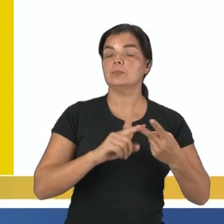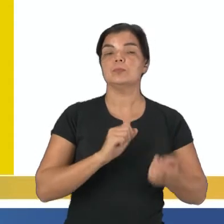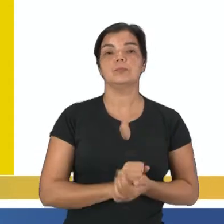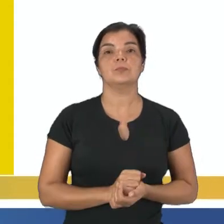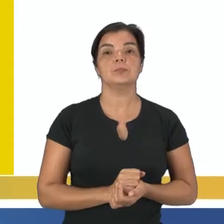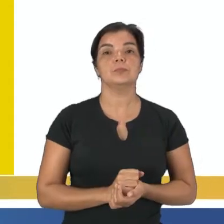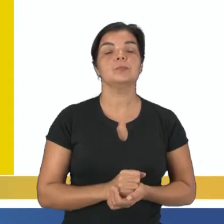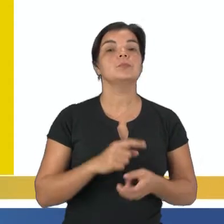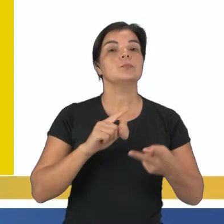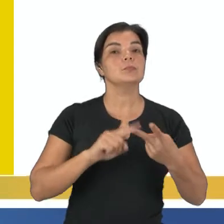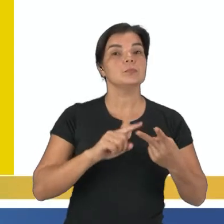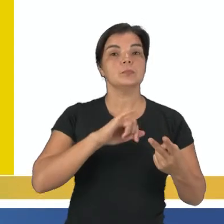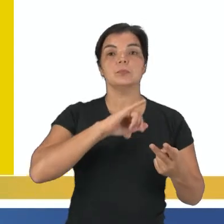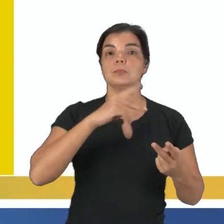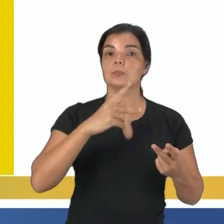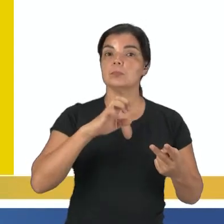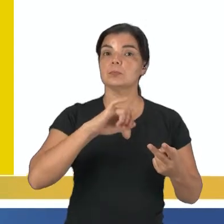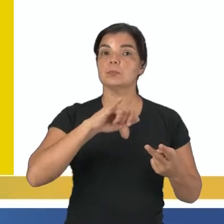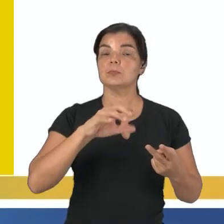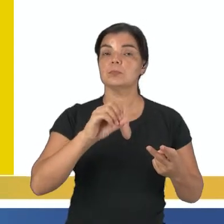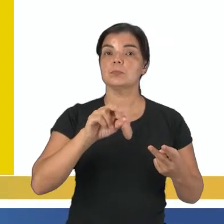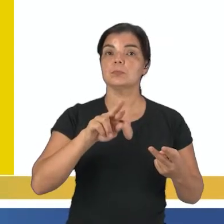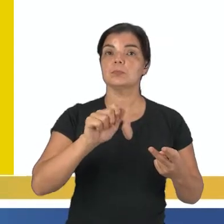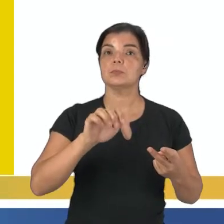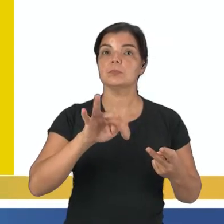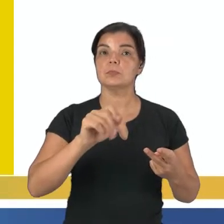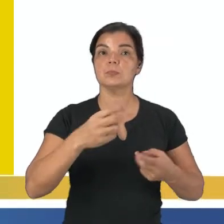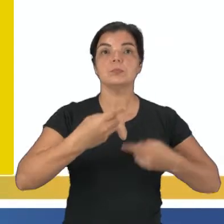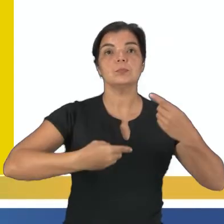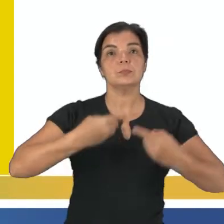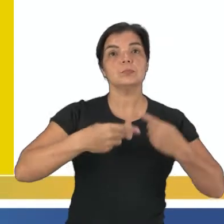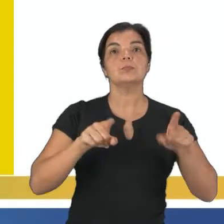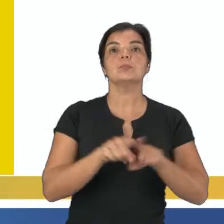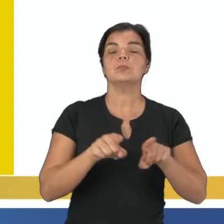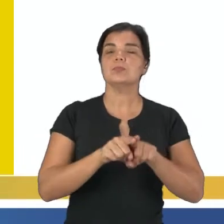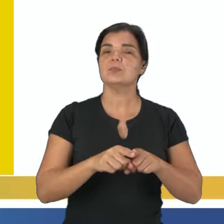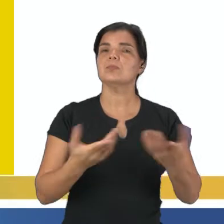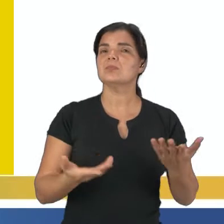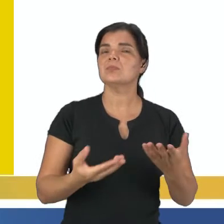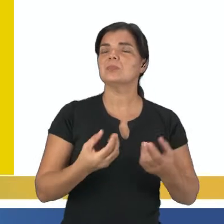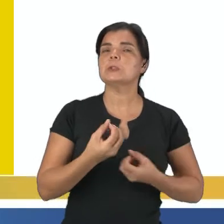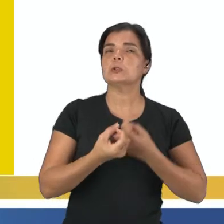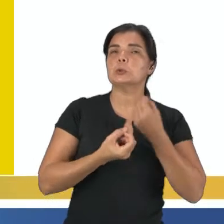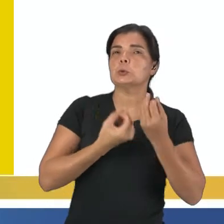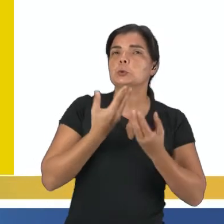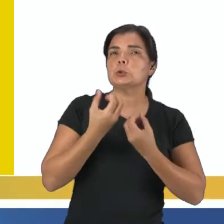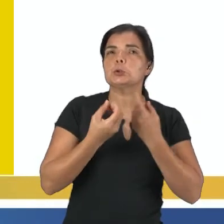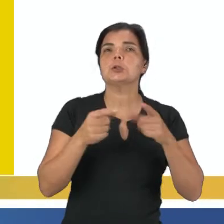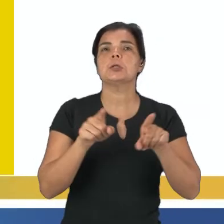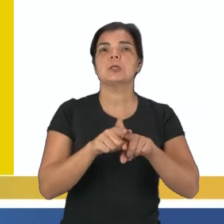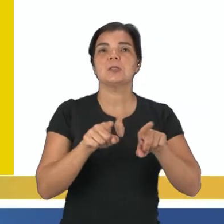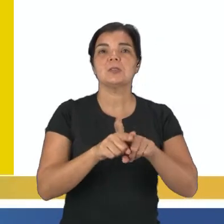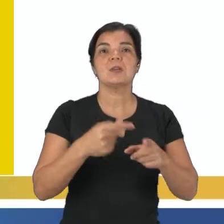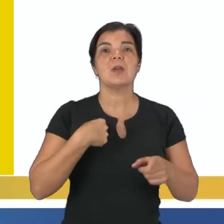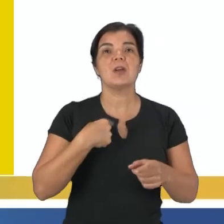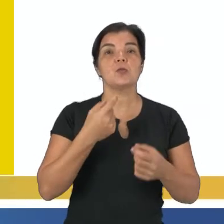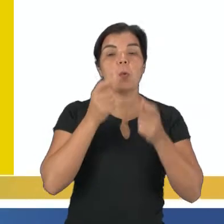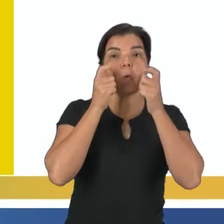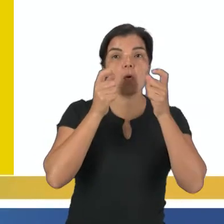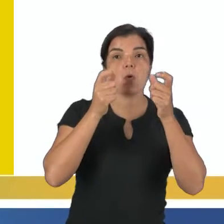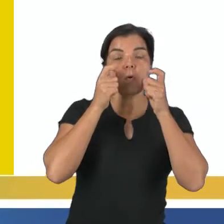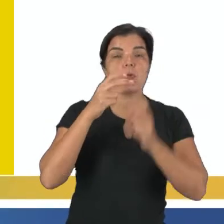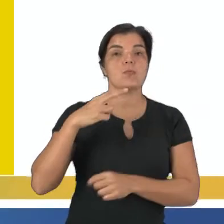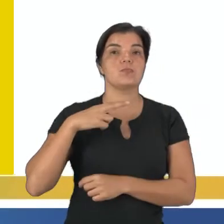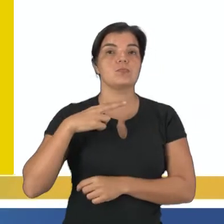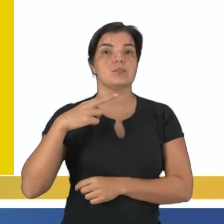bem amplo ainda, né? 2. No termo pejorativo, política pouco escrupulosa ou que se rege